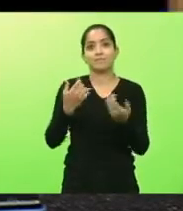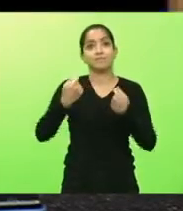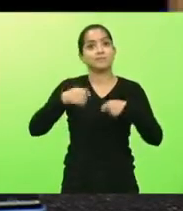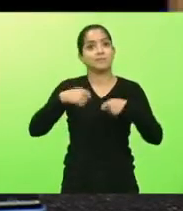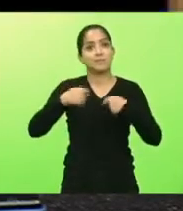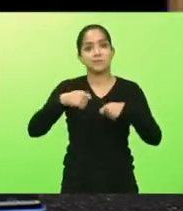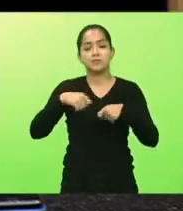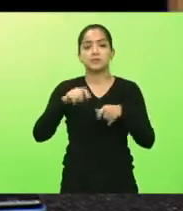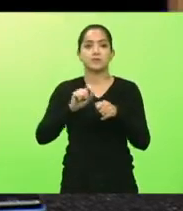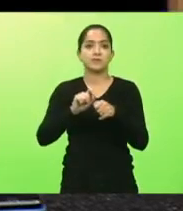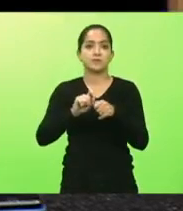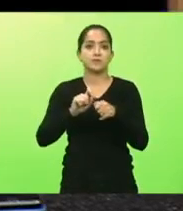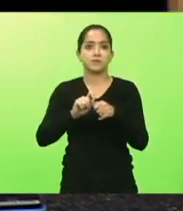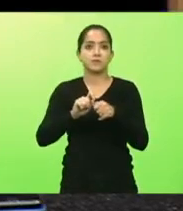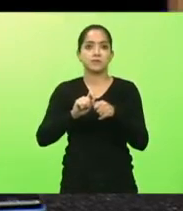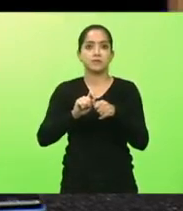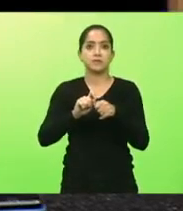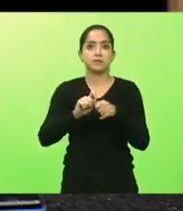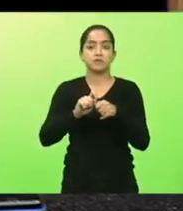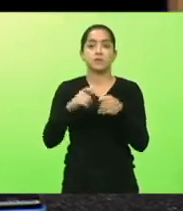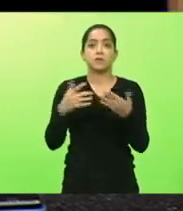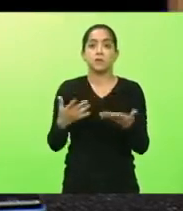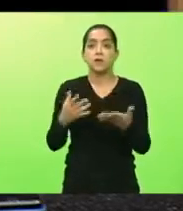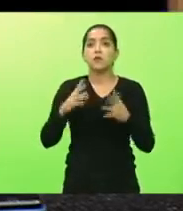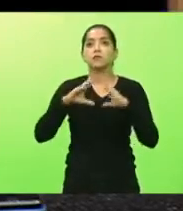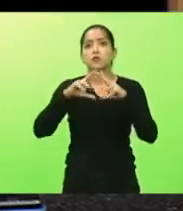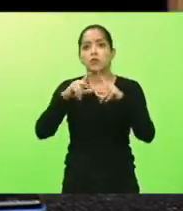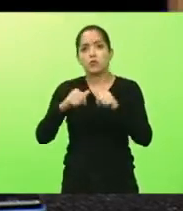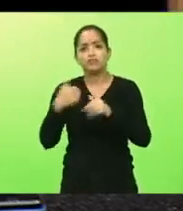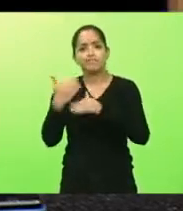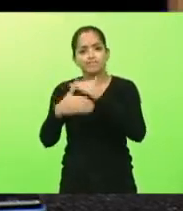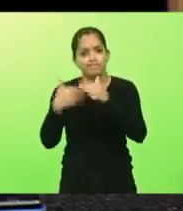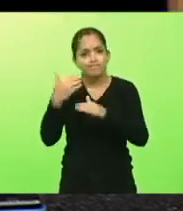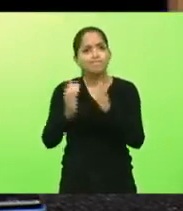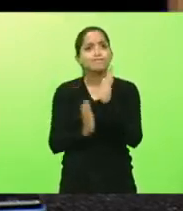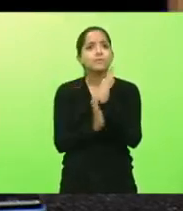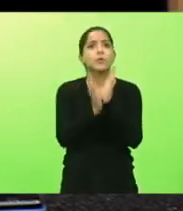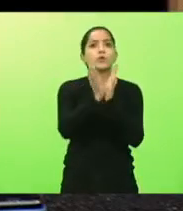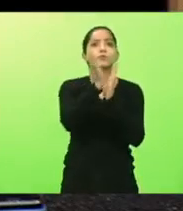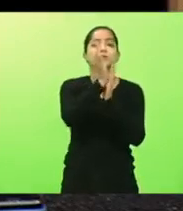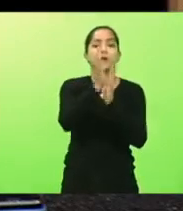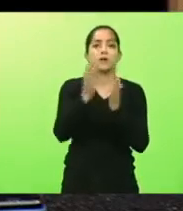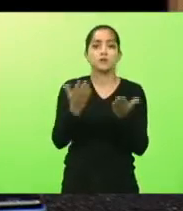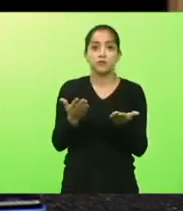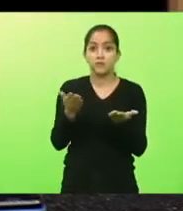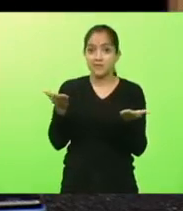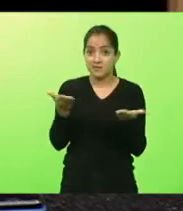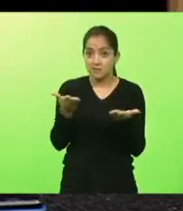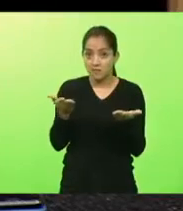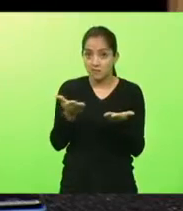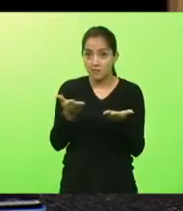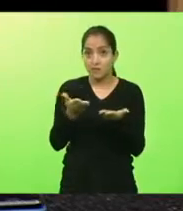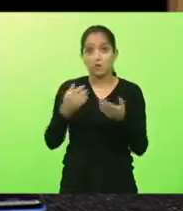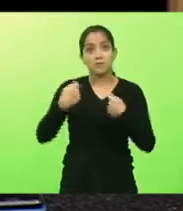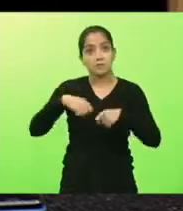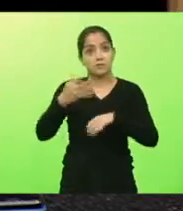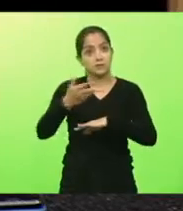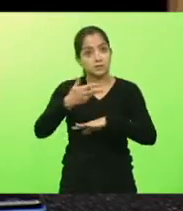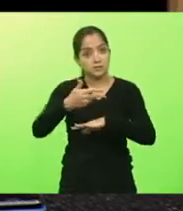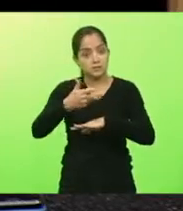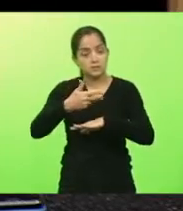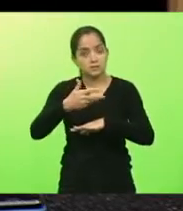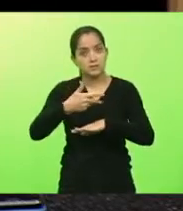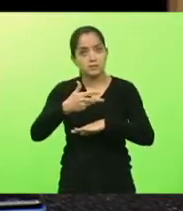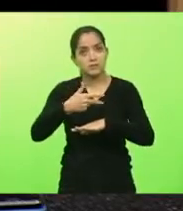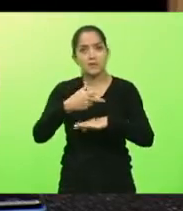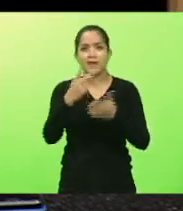Fica o nosso apelo e o nosso entendimento de todo esse processo burocrático, como funciona, mas agora nós temos que atropelar isso aí. Tanta coisa errada